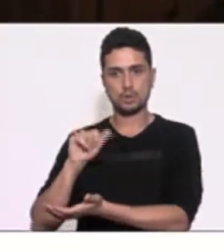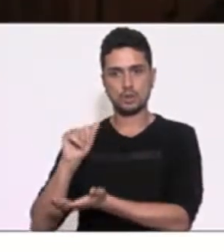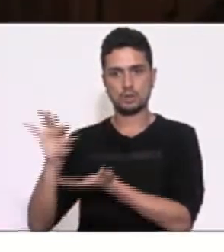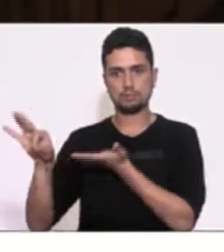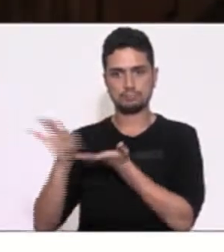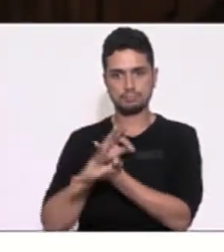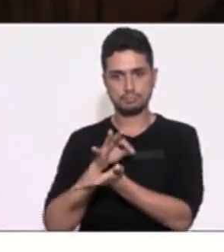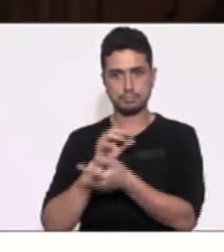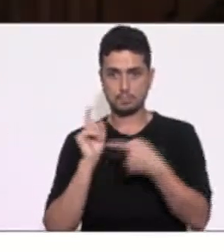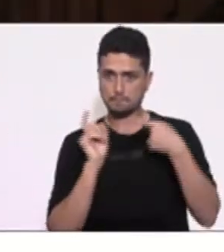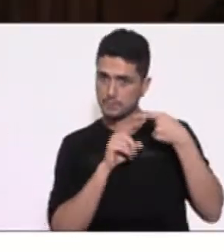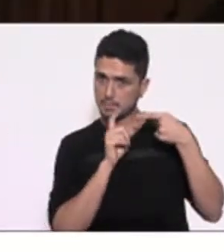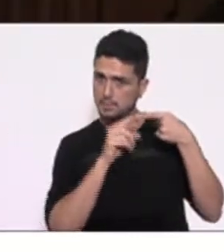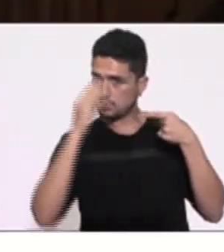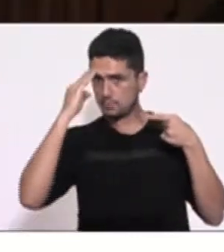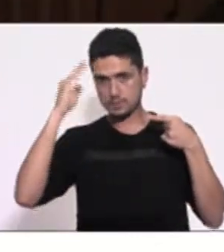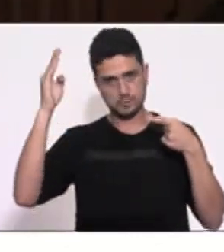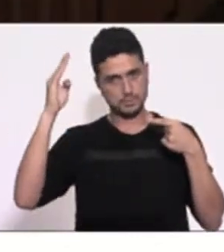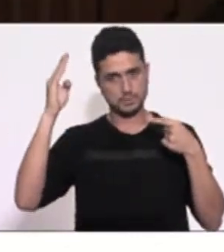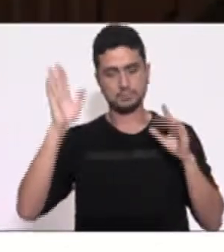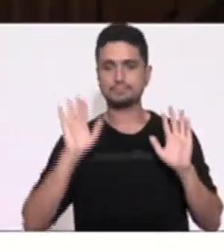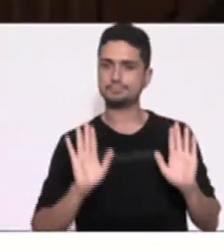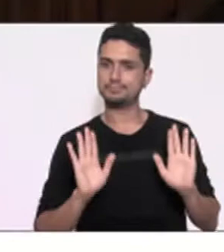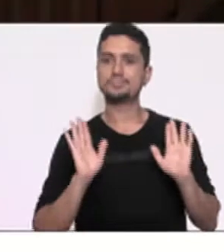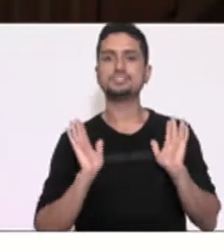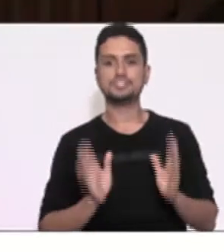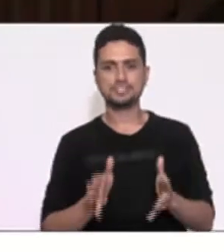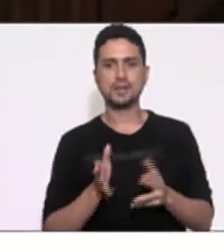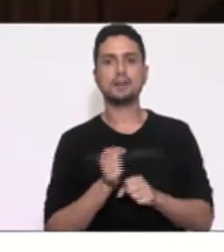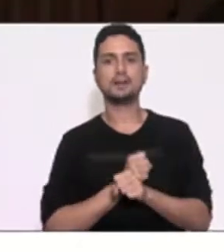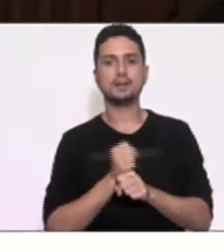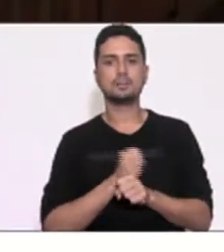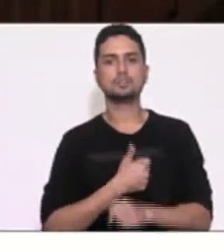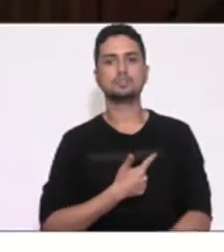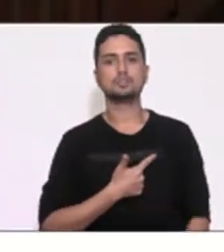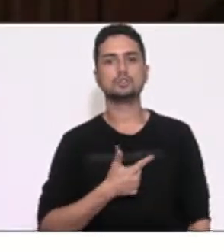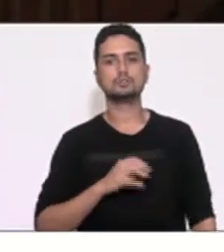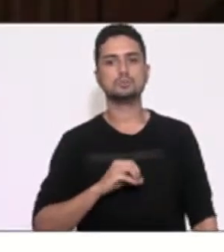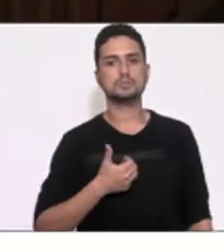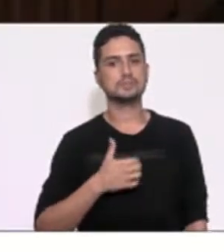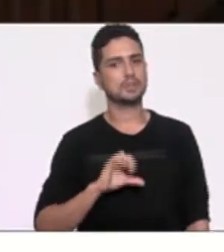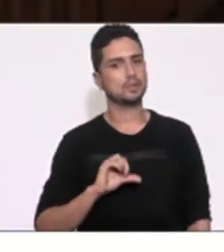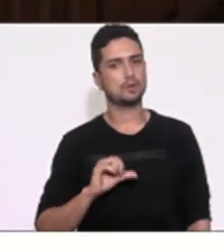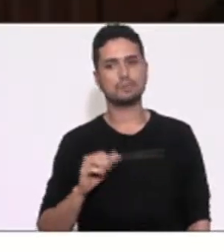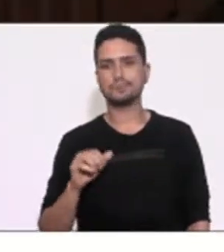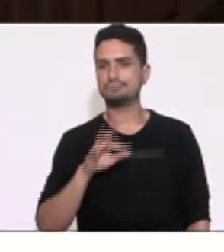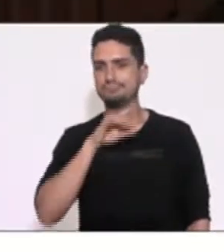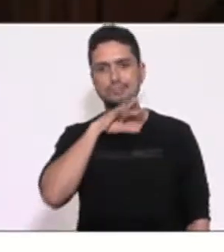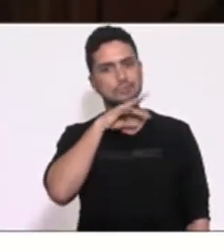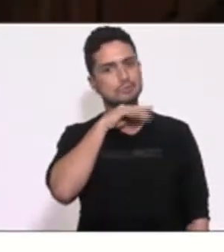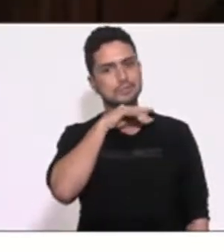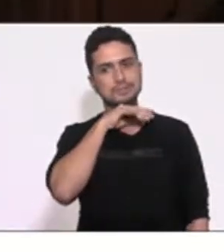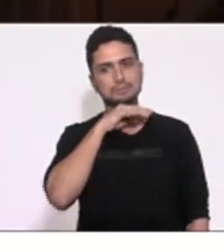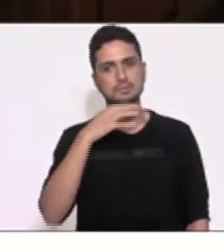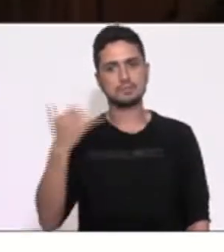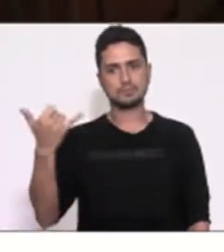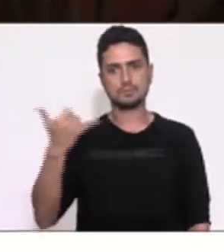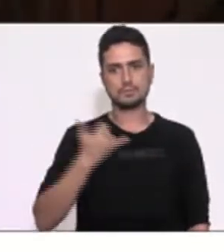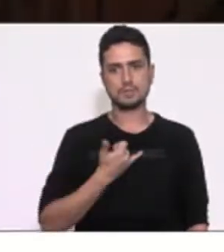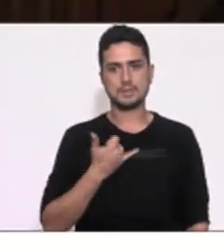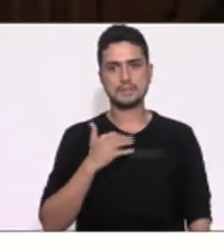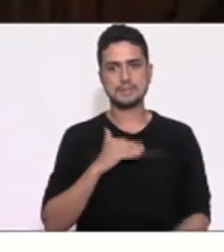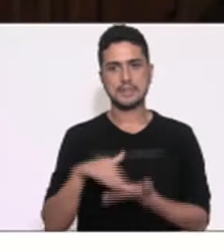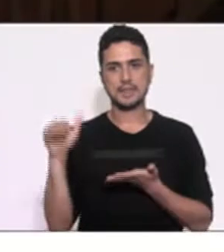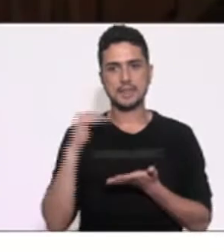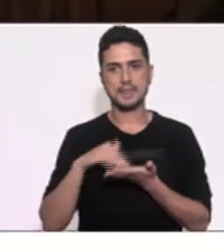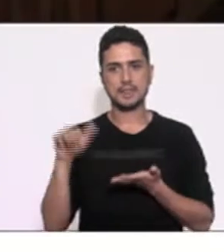neste quesito, já começamos o ano de 2019 com um anúncio feito pelo próprio secretário